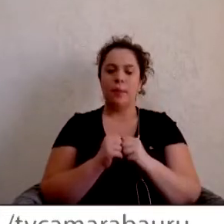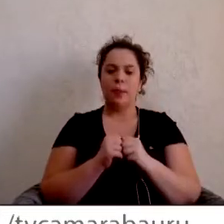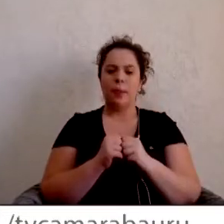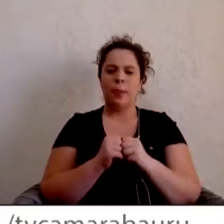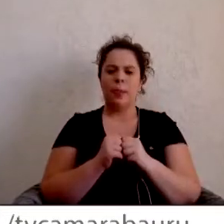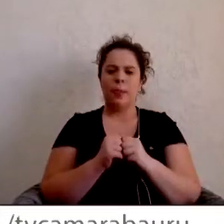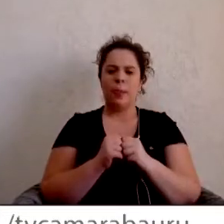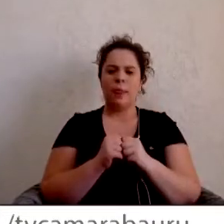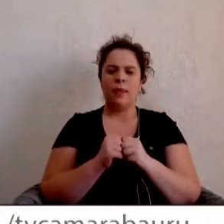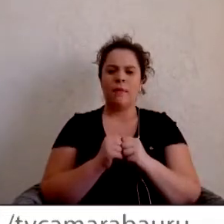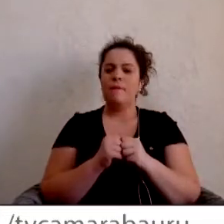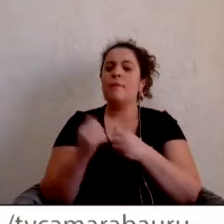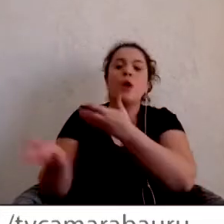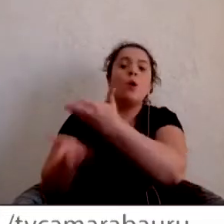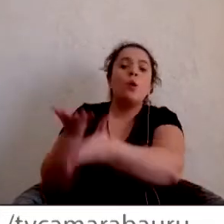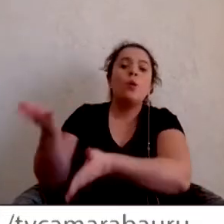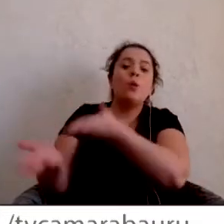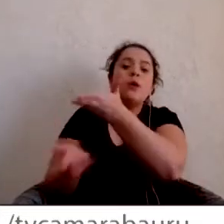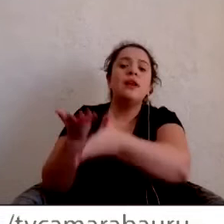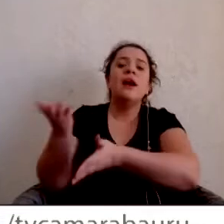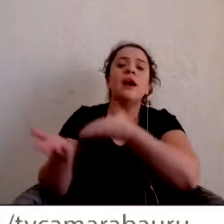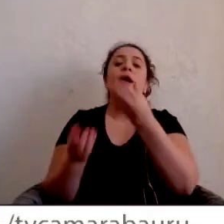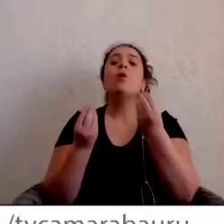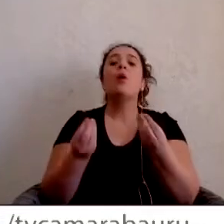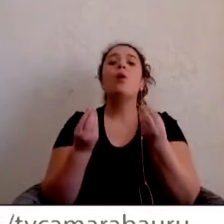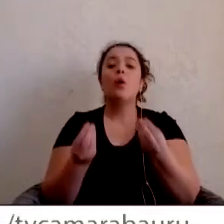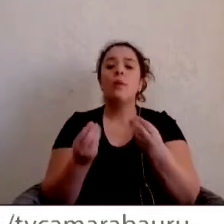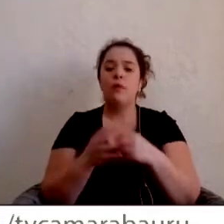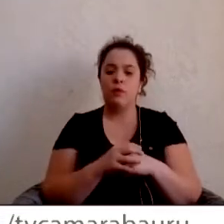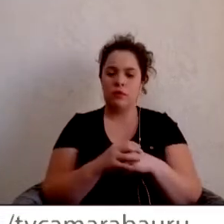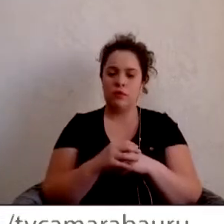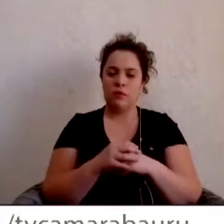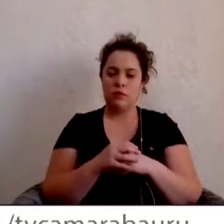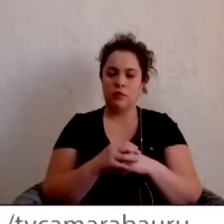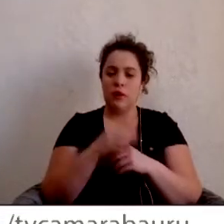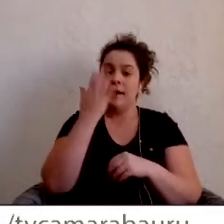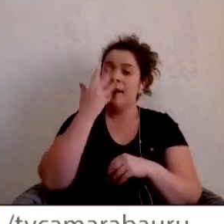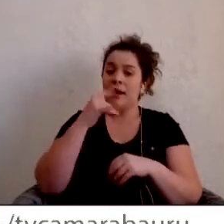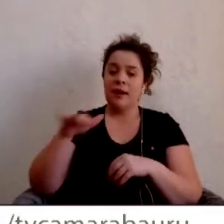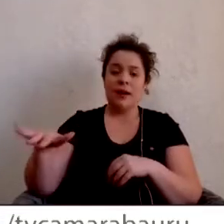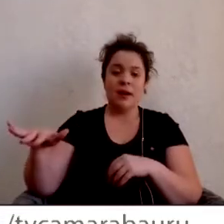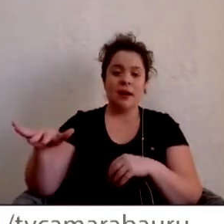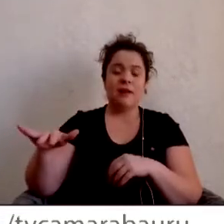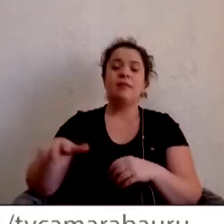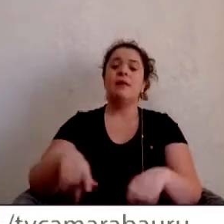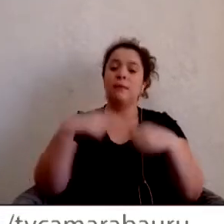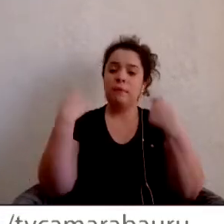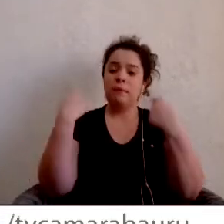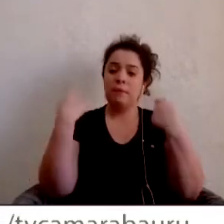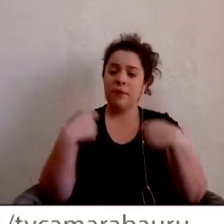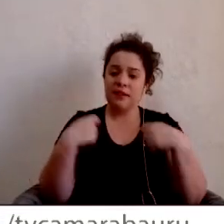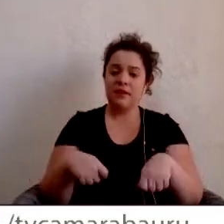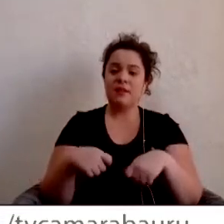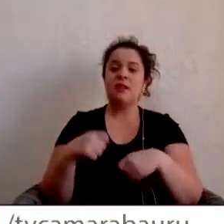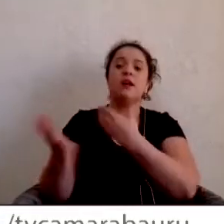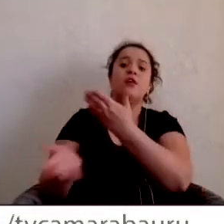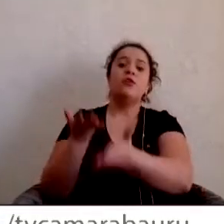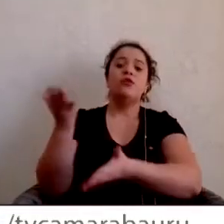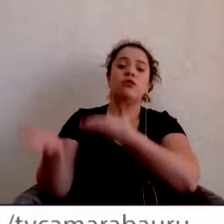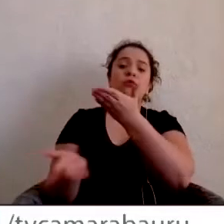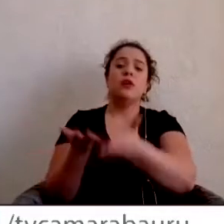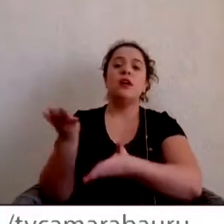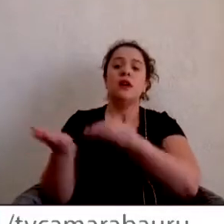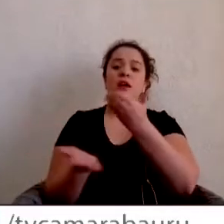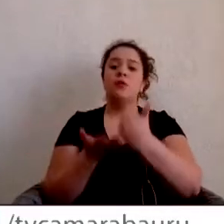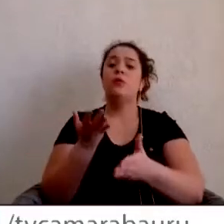Essas crianças, elas precisam do cuidado que é oferecido por uma instituição de responsabilidade como uma escola.